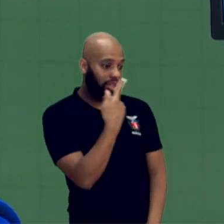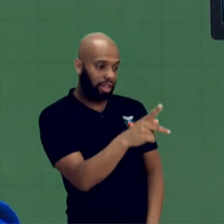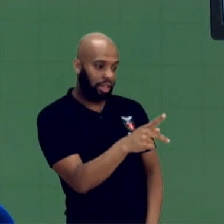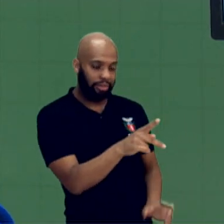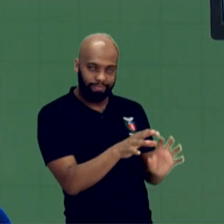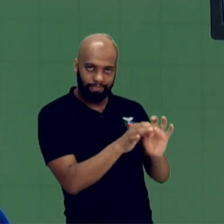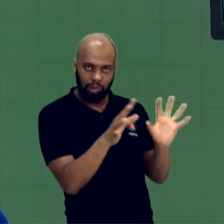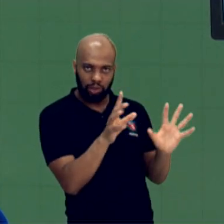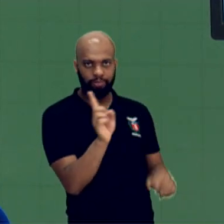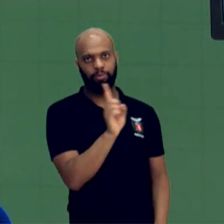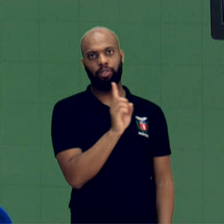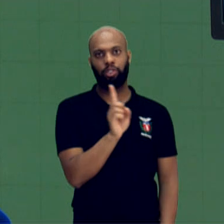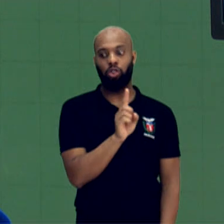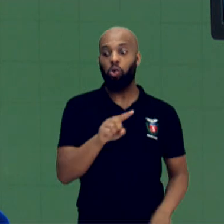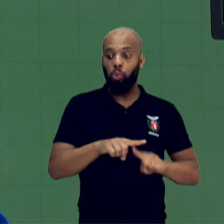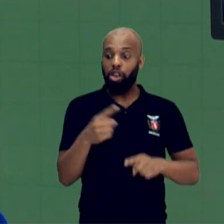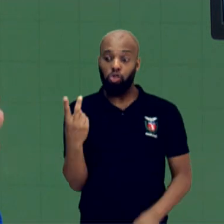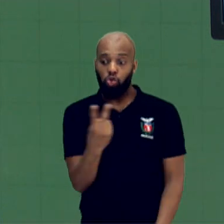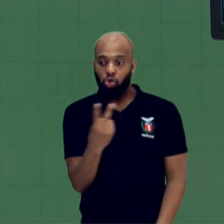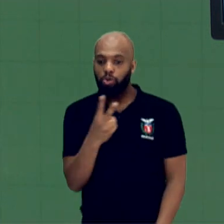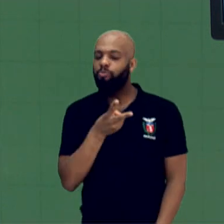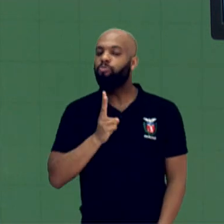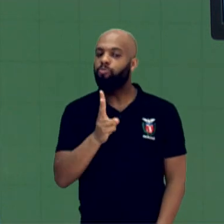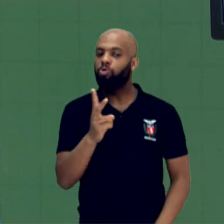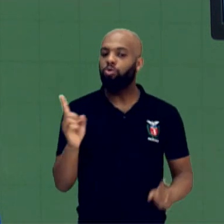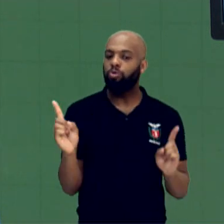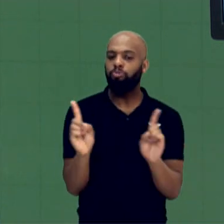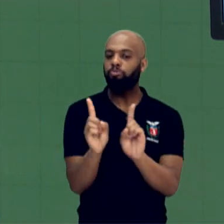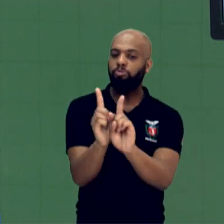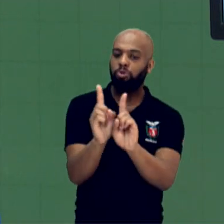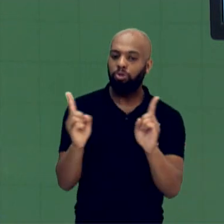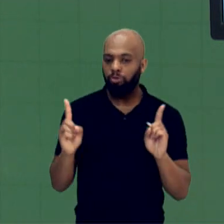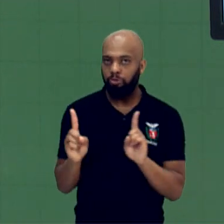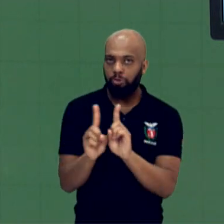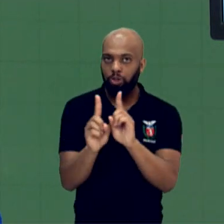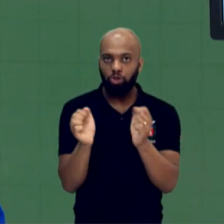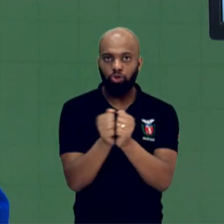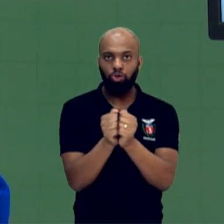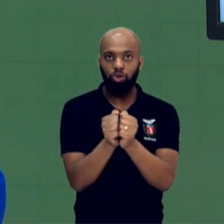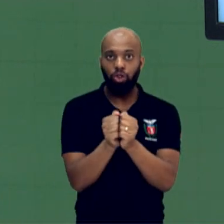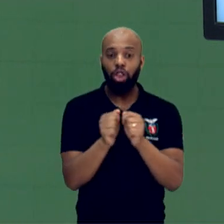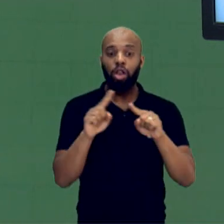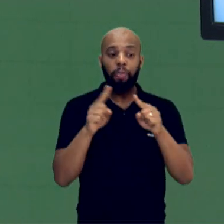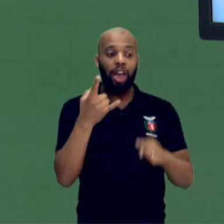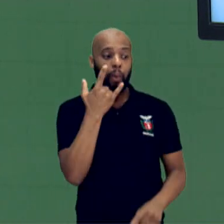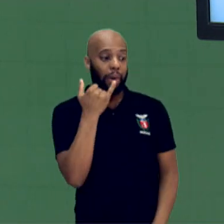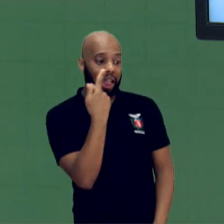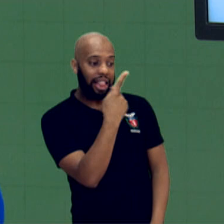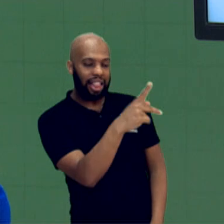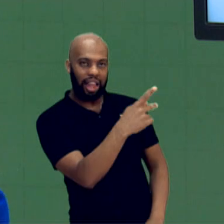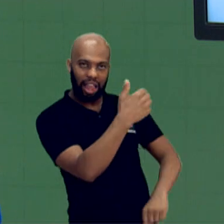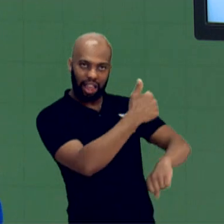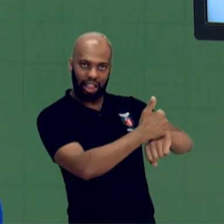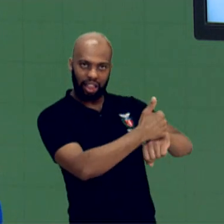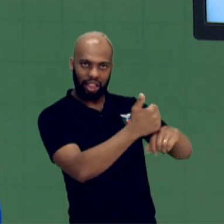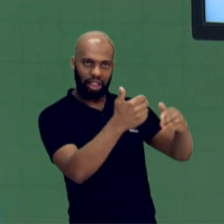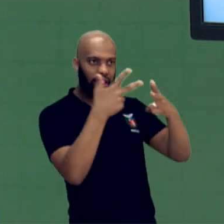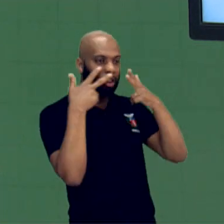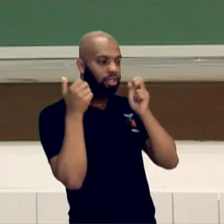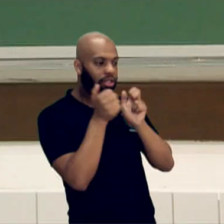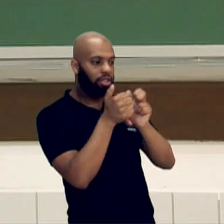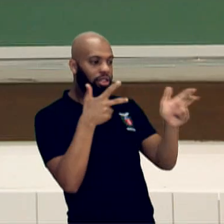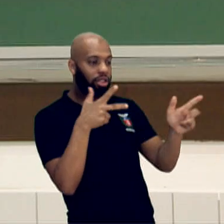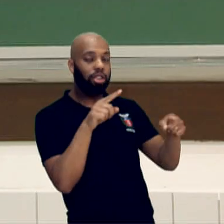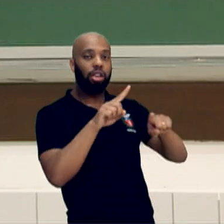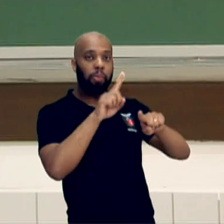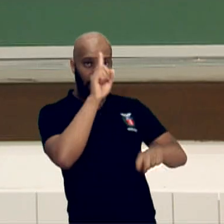eles continuaram se encontrando, o cacique, pai da Índia, mandou delimitar as terras e